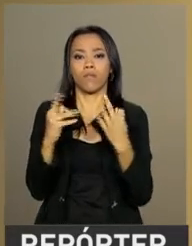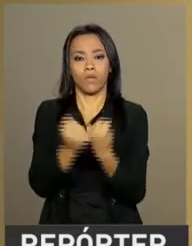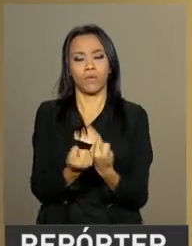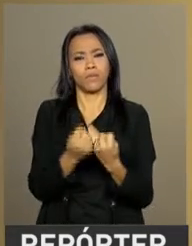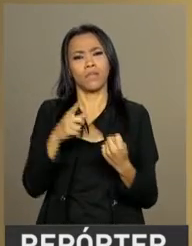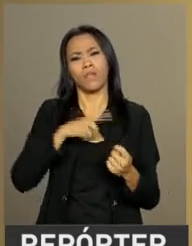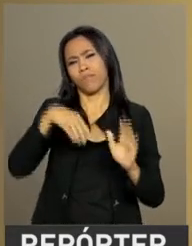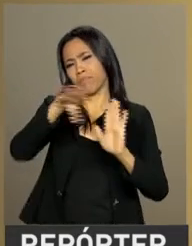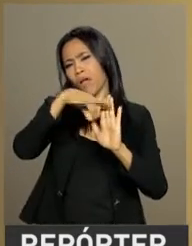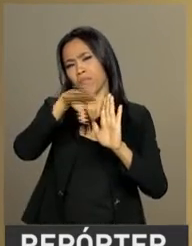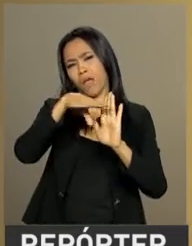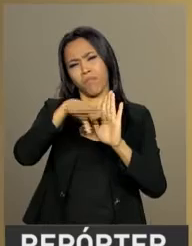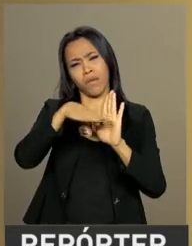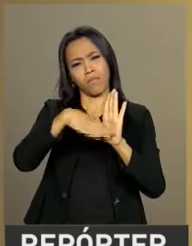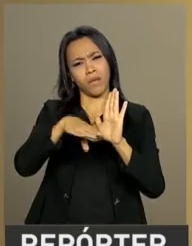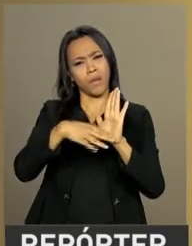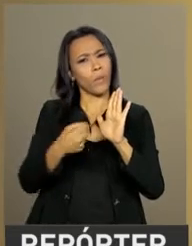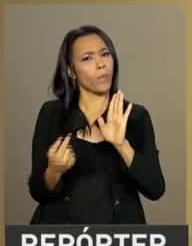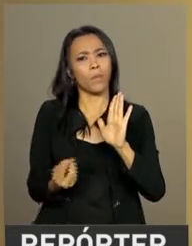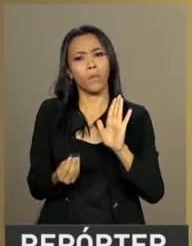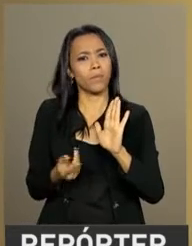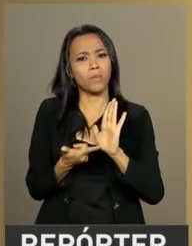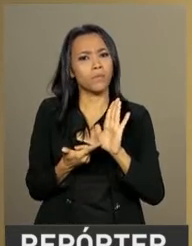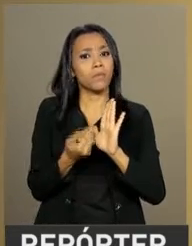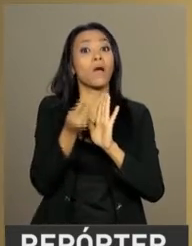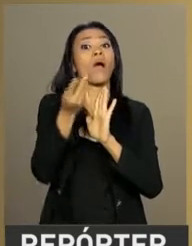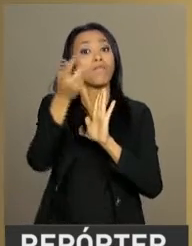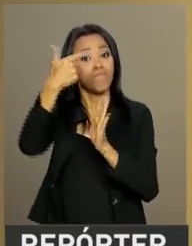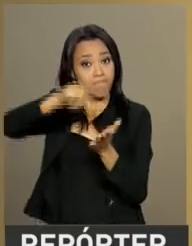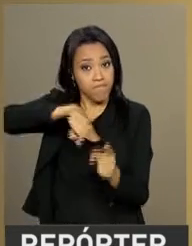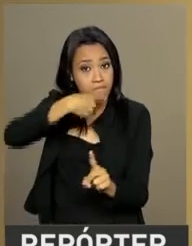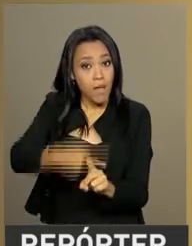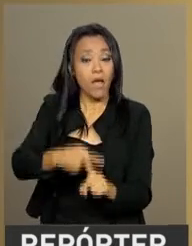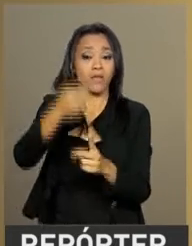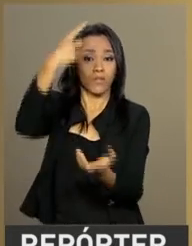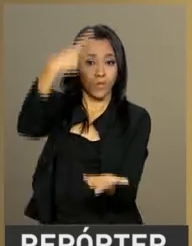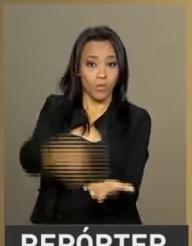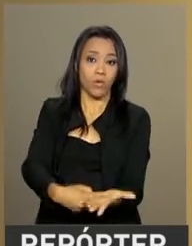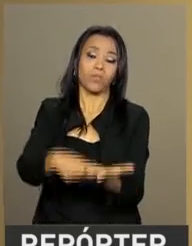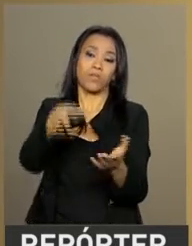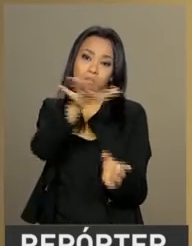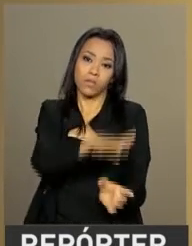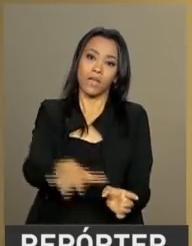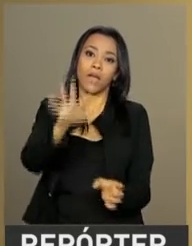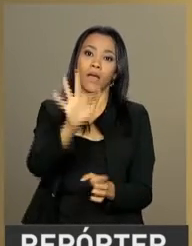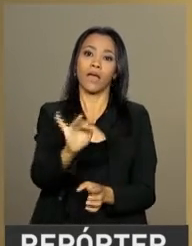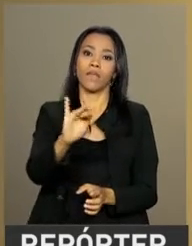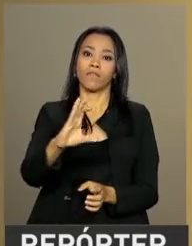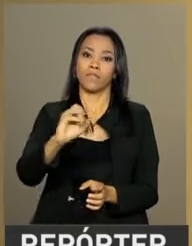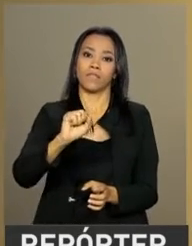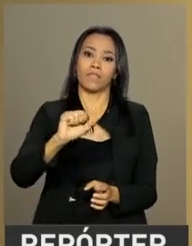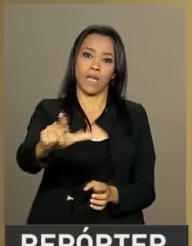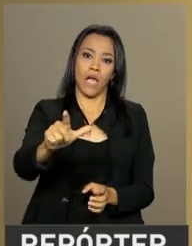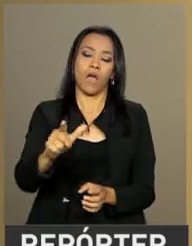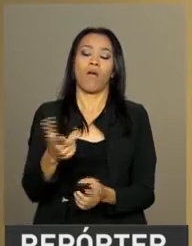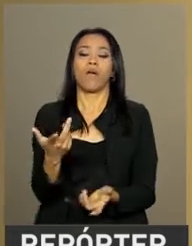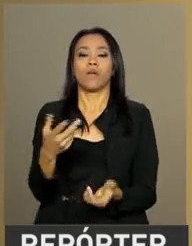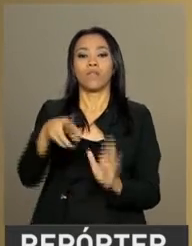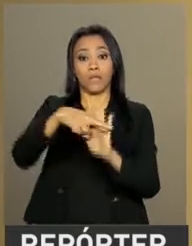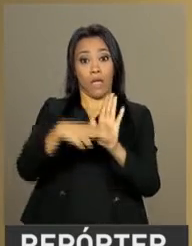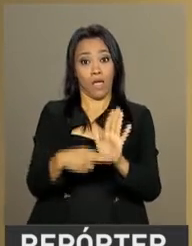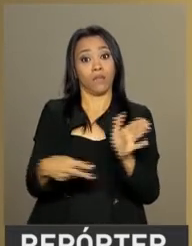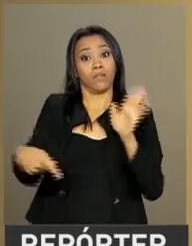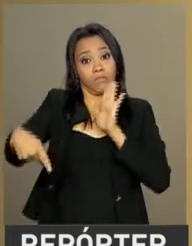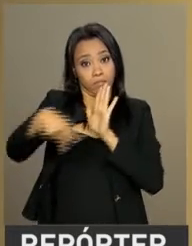uma série de medidas que vão trazer mais responsabilidade fiscal para a previdência do regime estrofe evitando que no